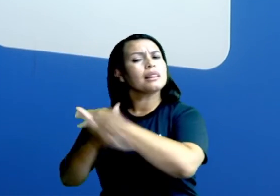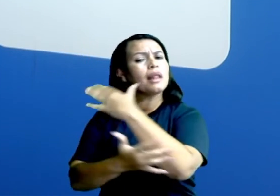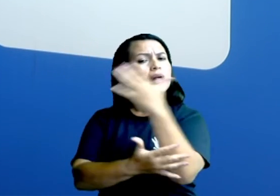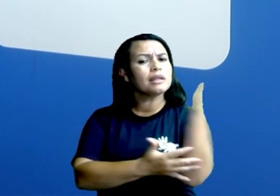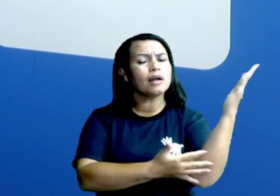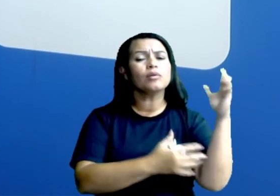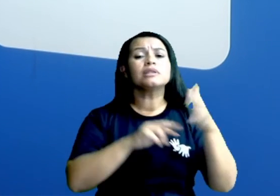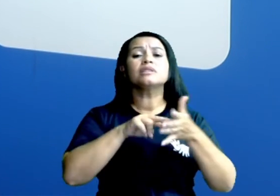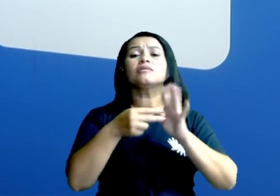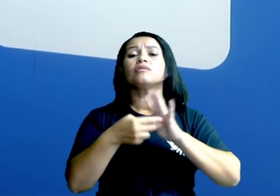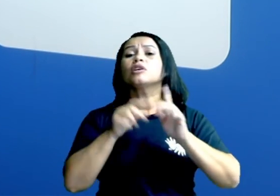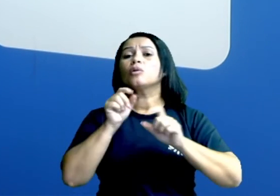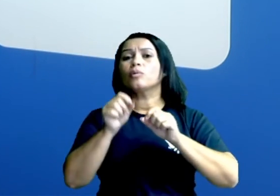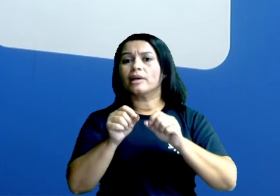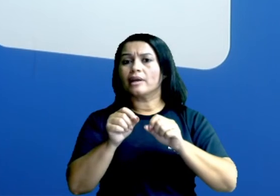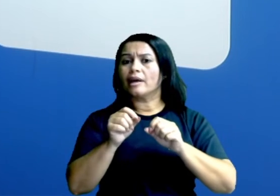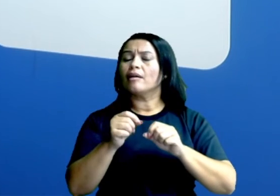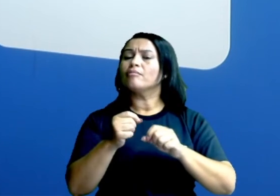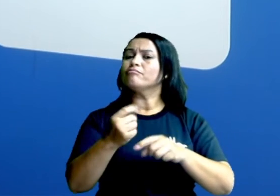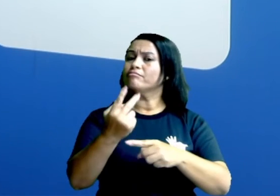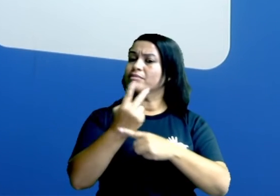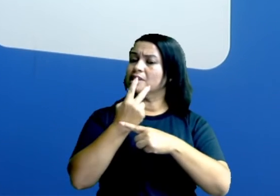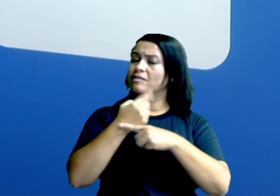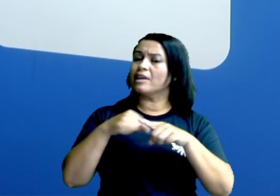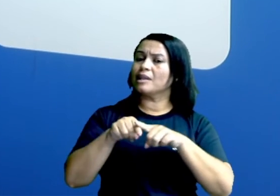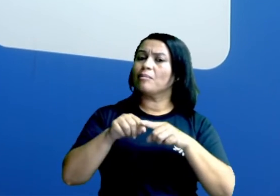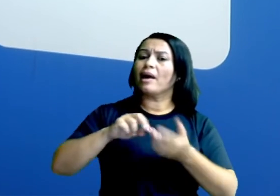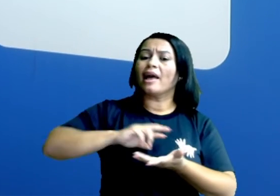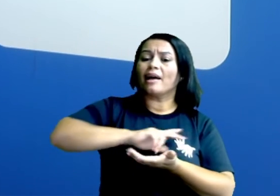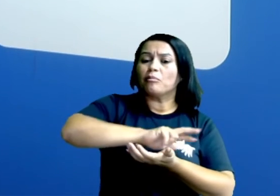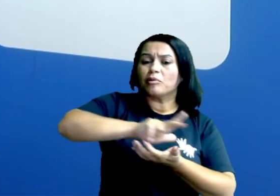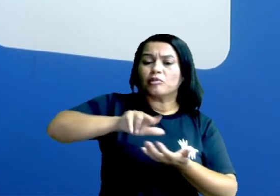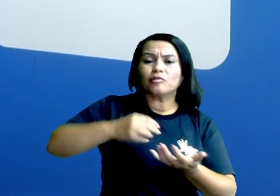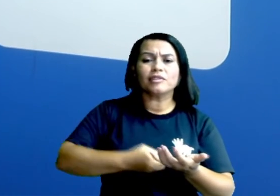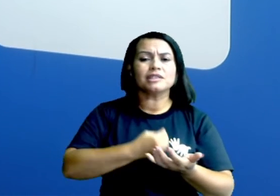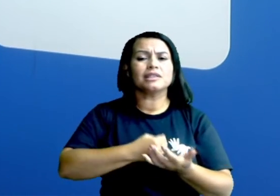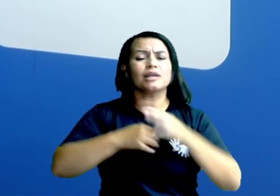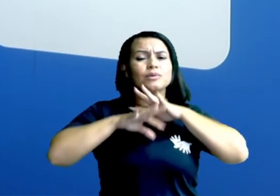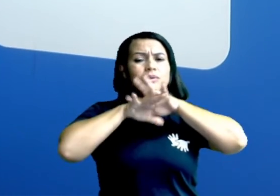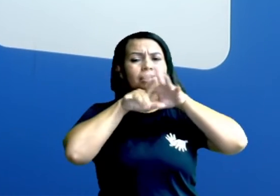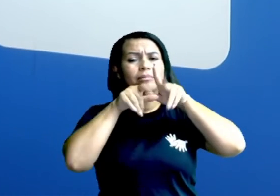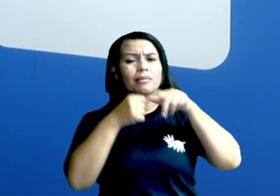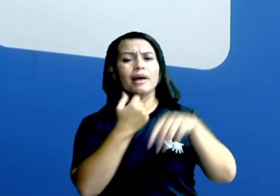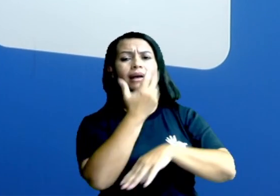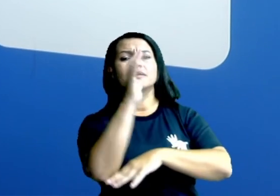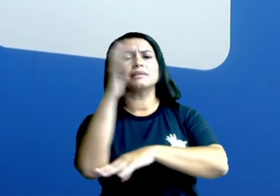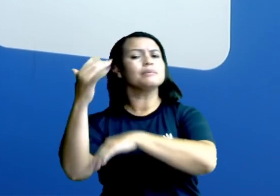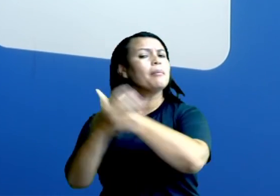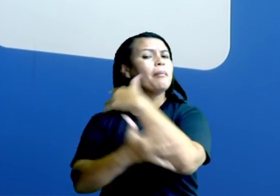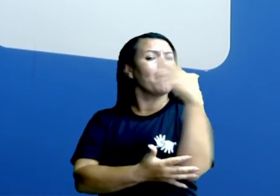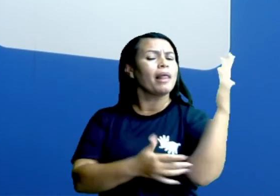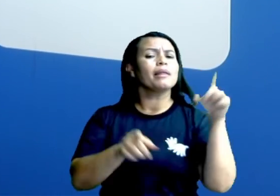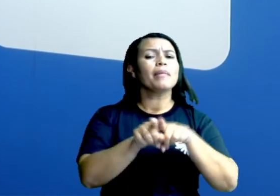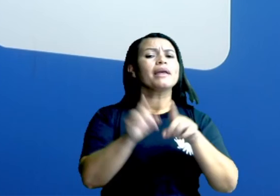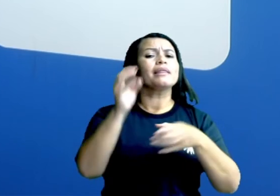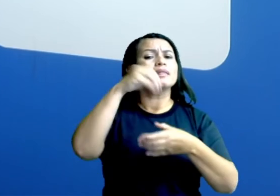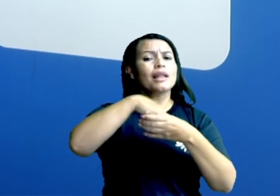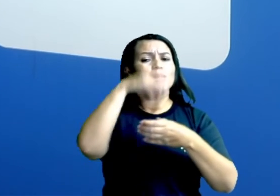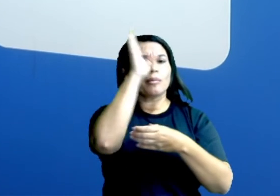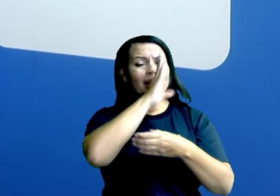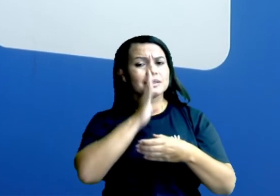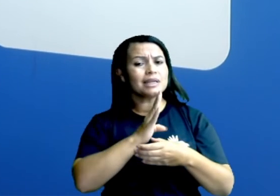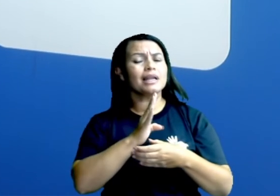gente preservar a nossa biodiversidade, ou seja, os animais e plantas que aqui existem no território brasileiro vão estar